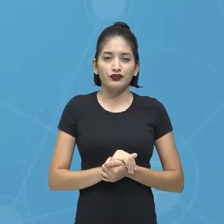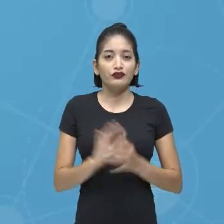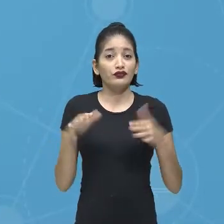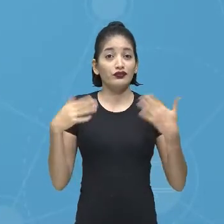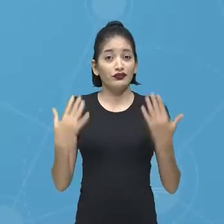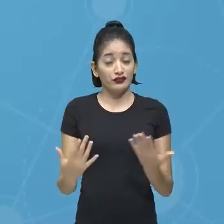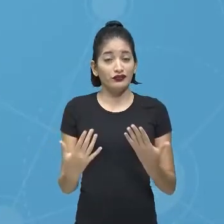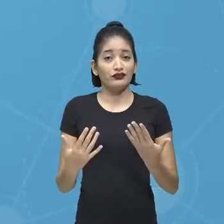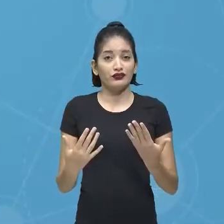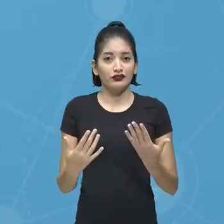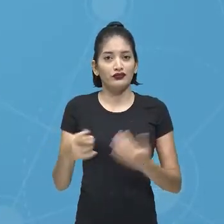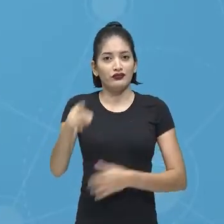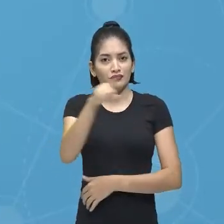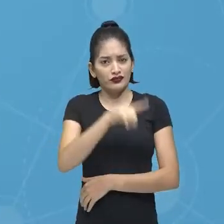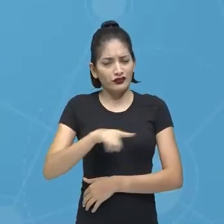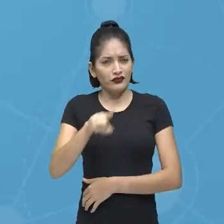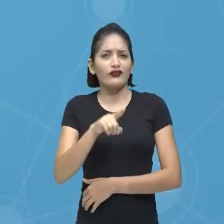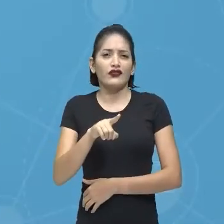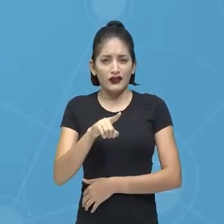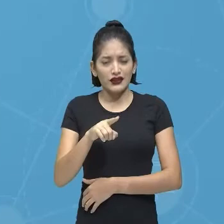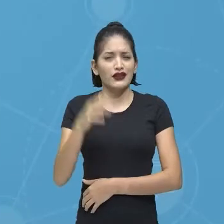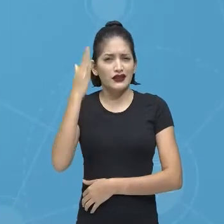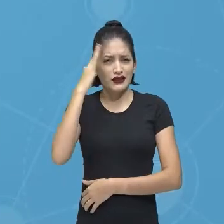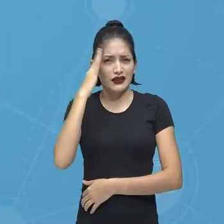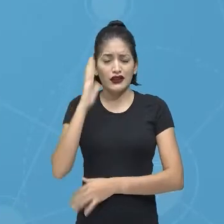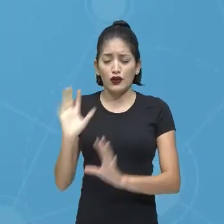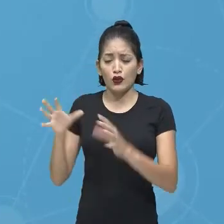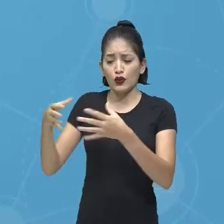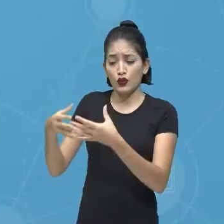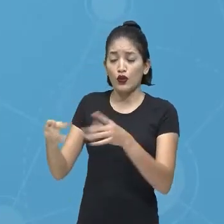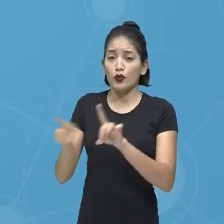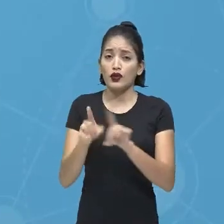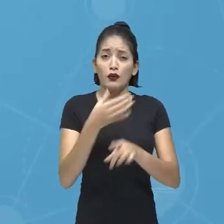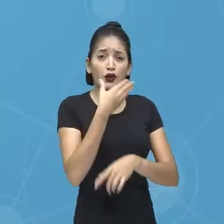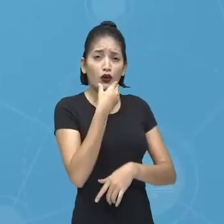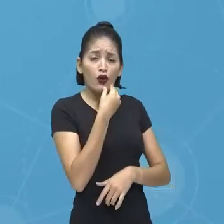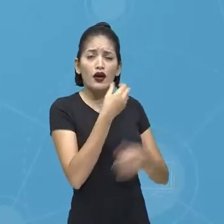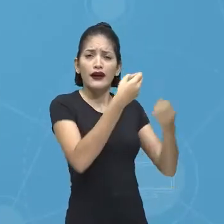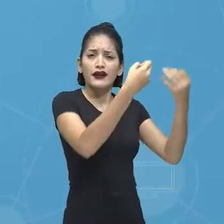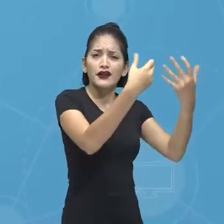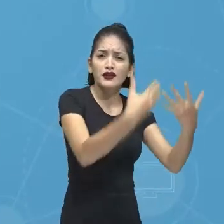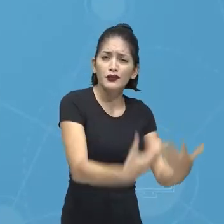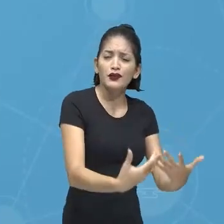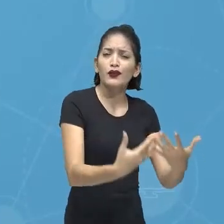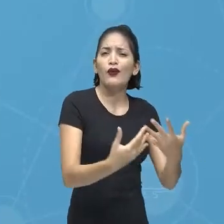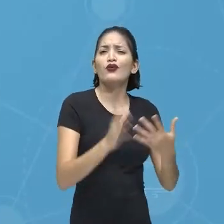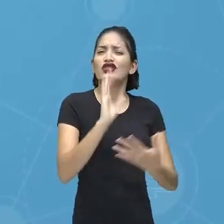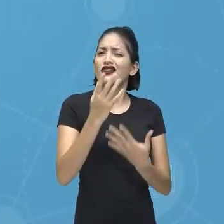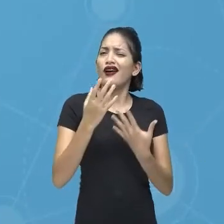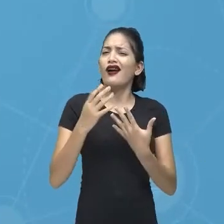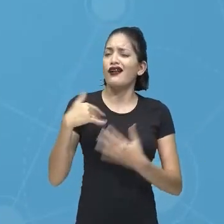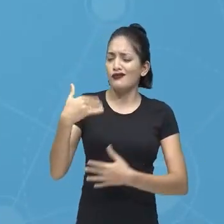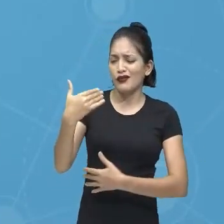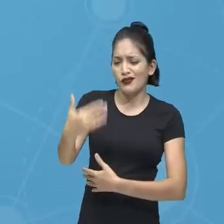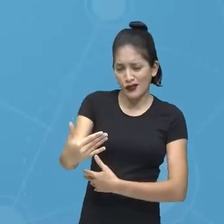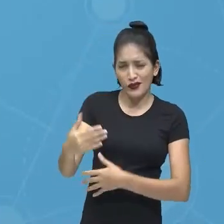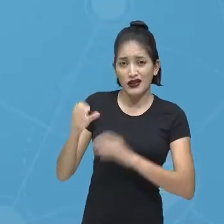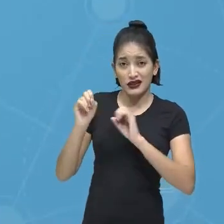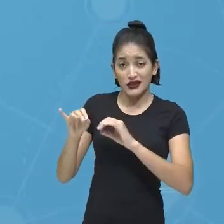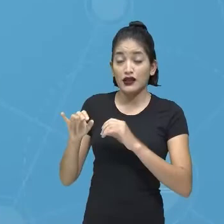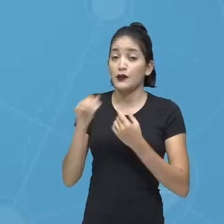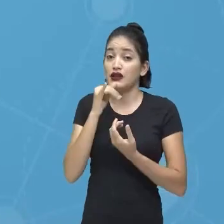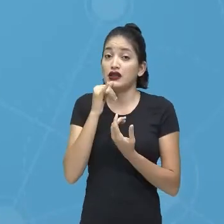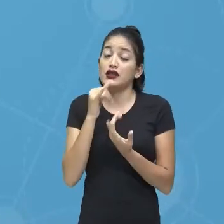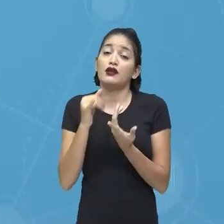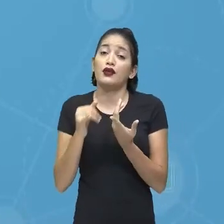Então, e aí, como nós falamos dos barbatuques e o maestro, né, veio falar sobre o que nós comentamos durante a aula, sobre o